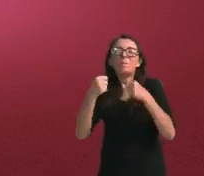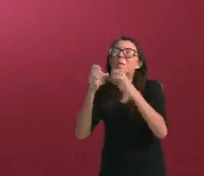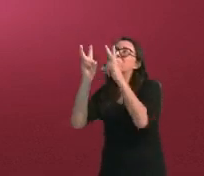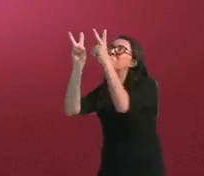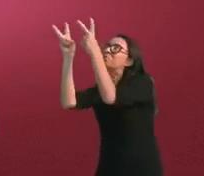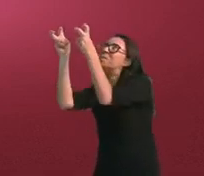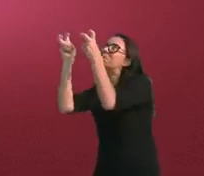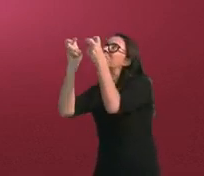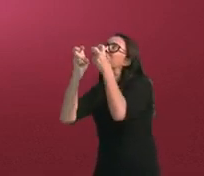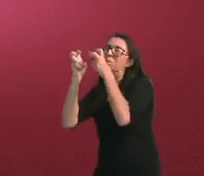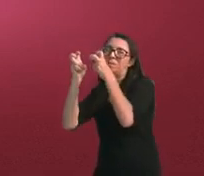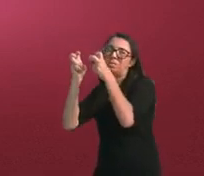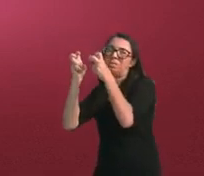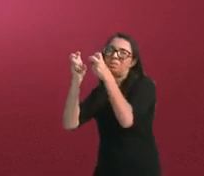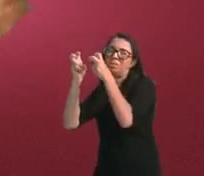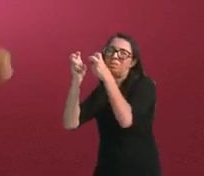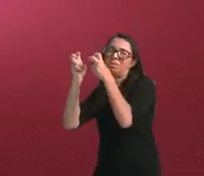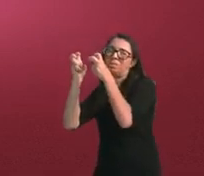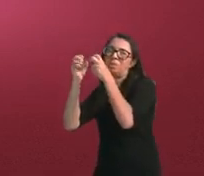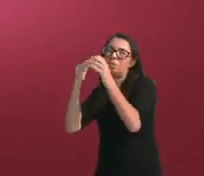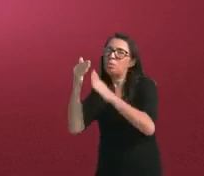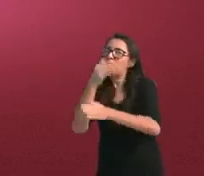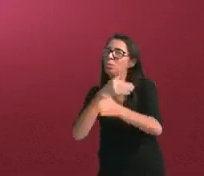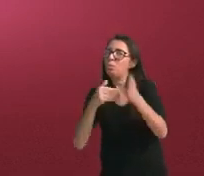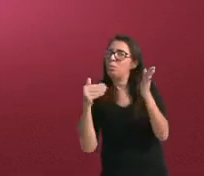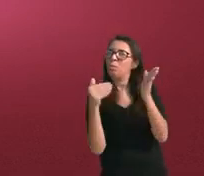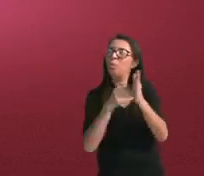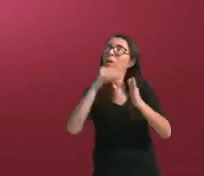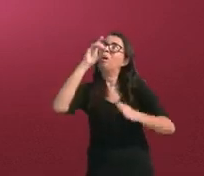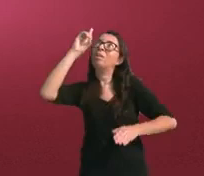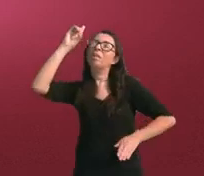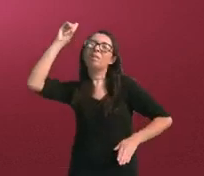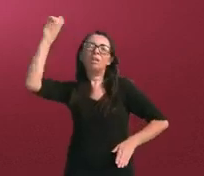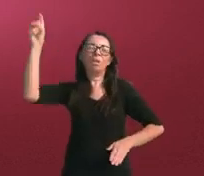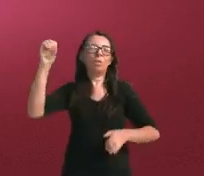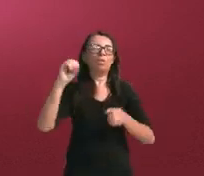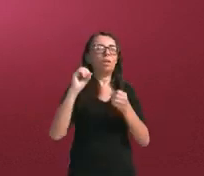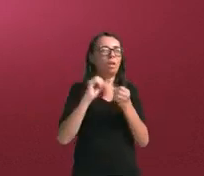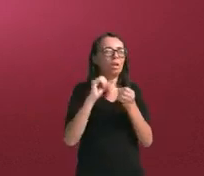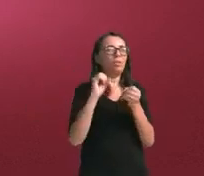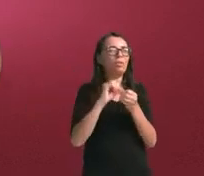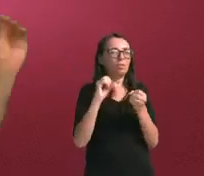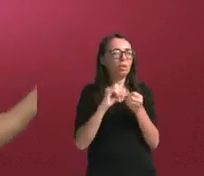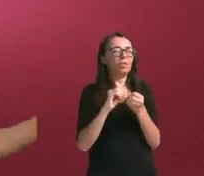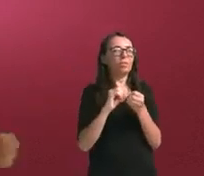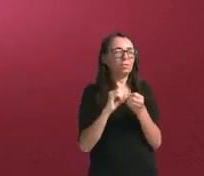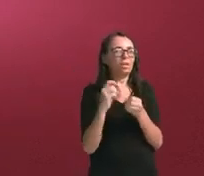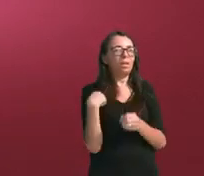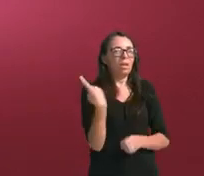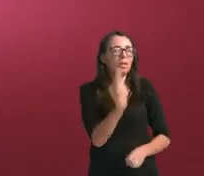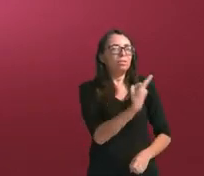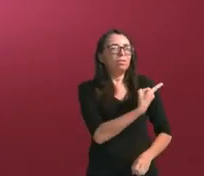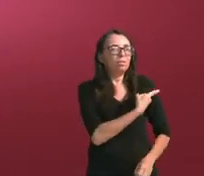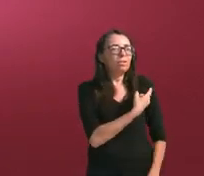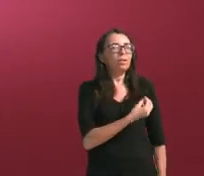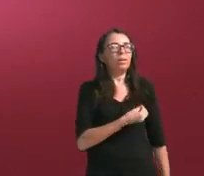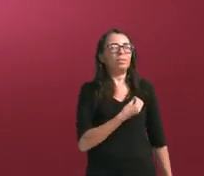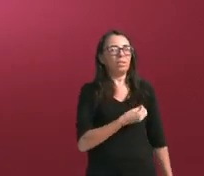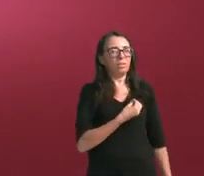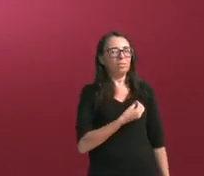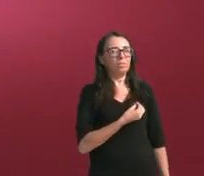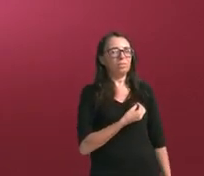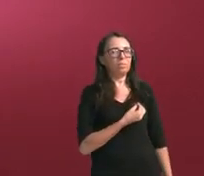agora como eu falei, nós falamos um pouquinho do Velho Testamento, do realizar de Deus por intermédio de alguns homens de